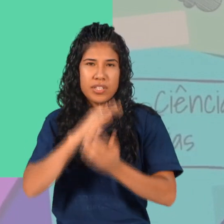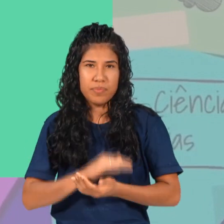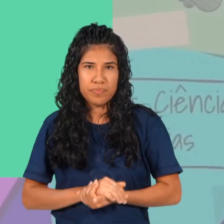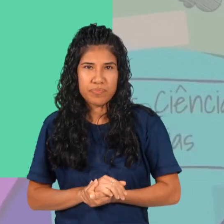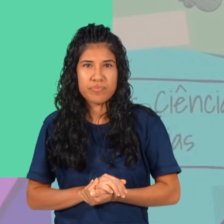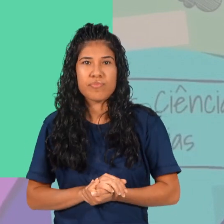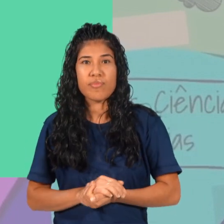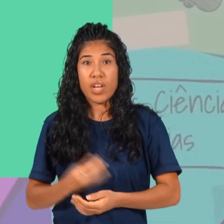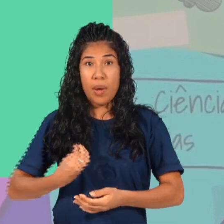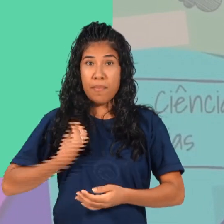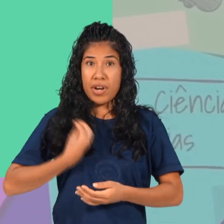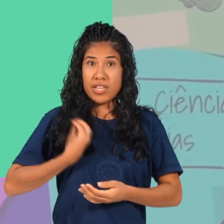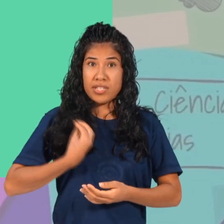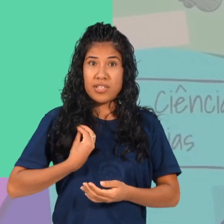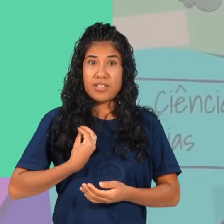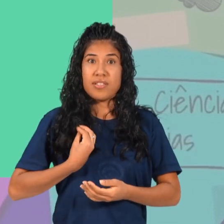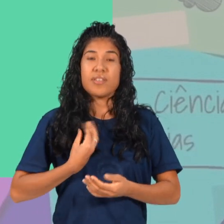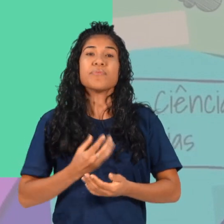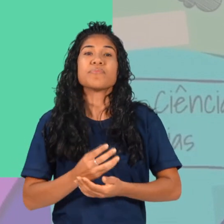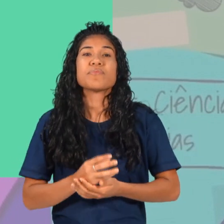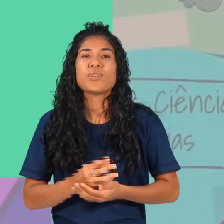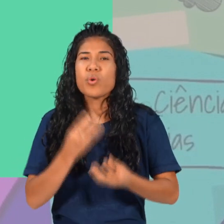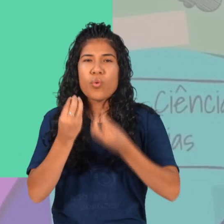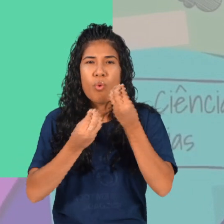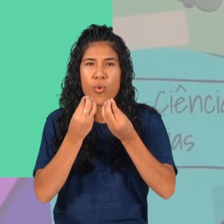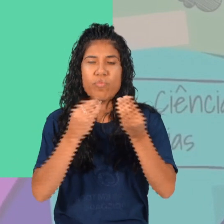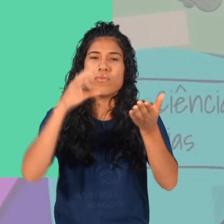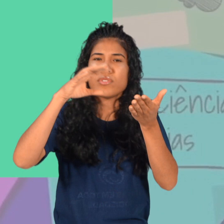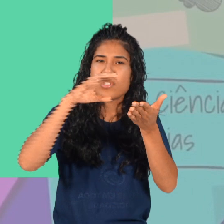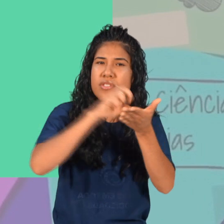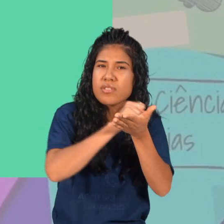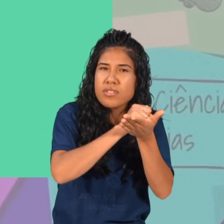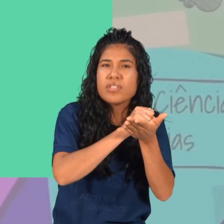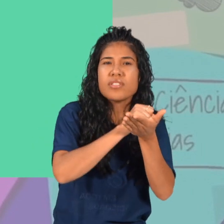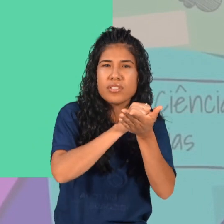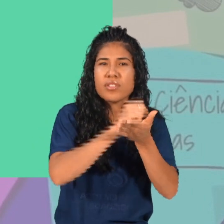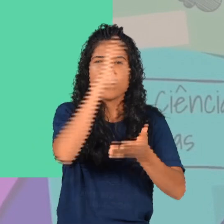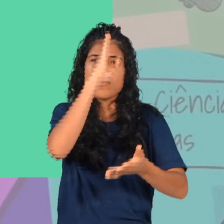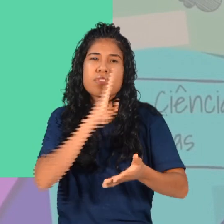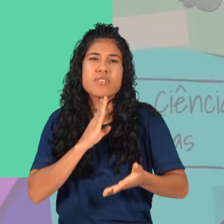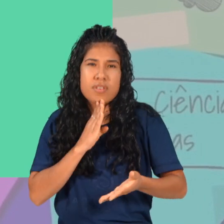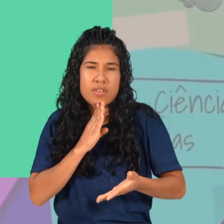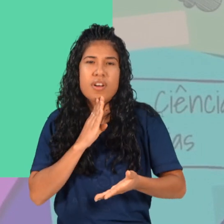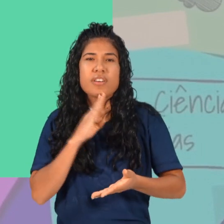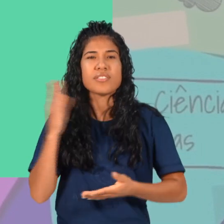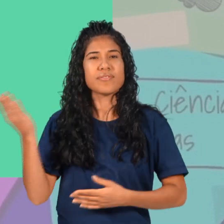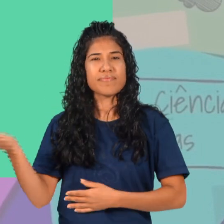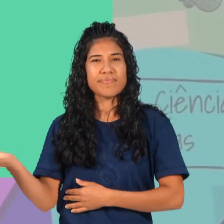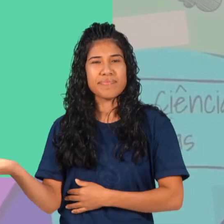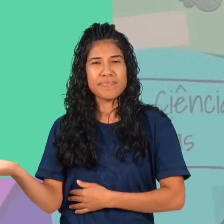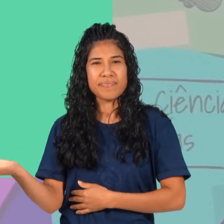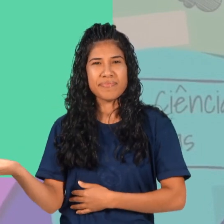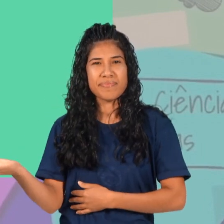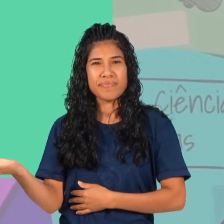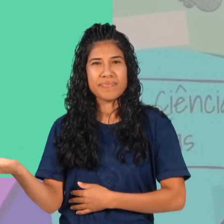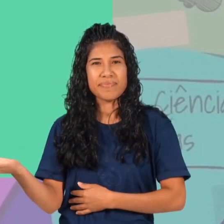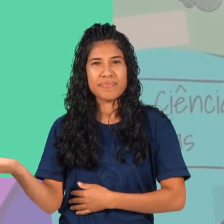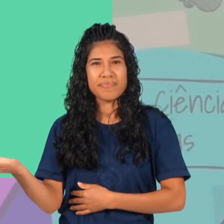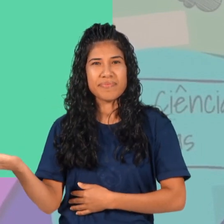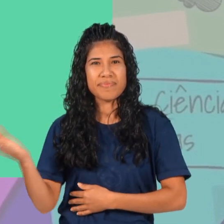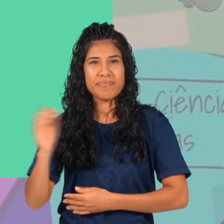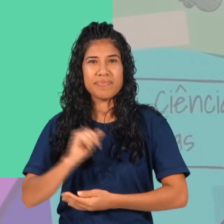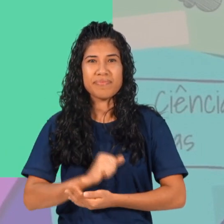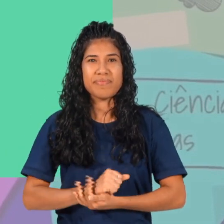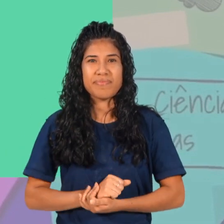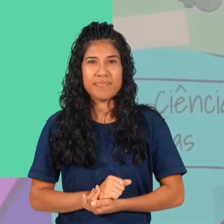interessados podem se inscrever gratuitamente através do abre.ai barsi